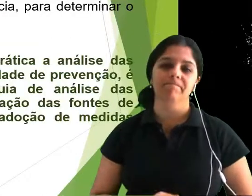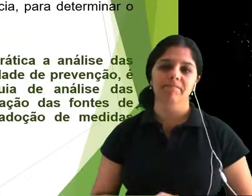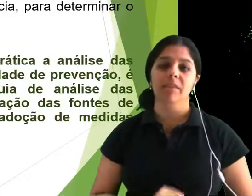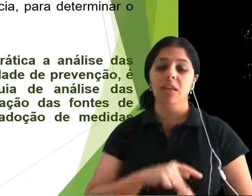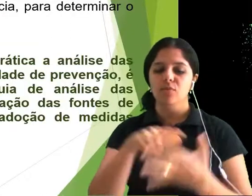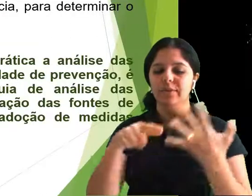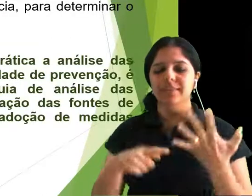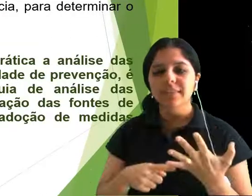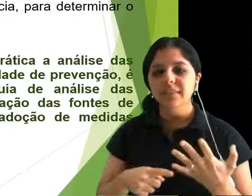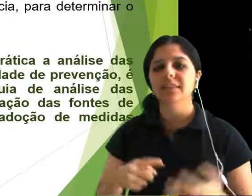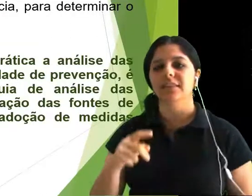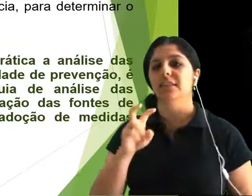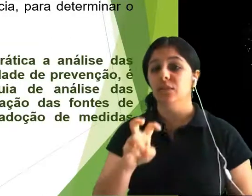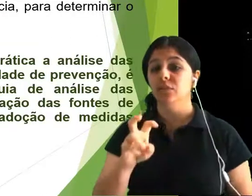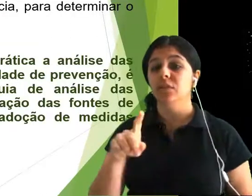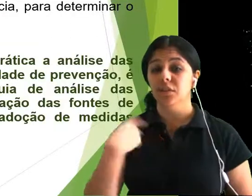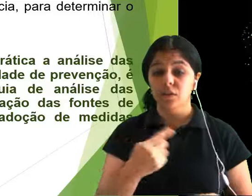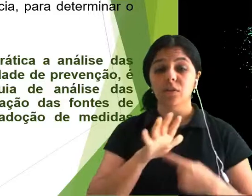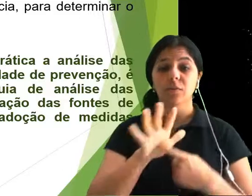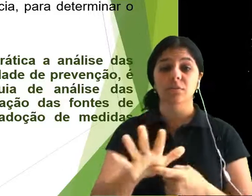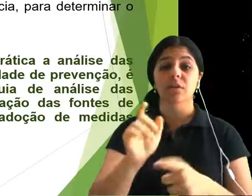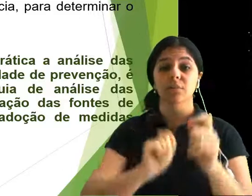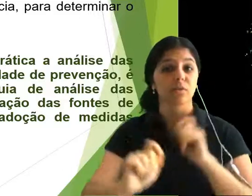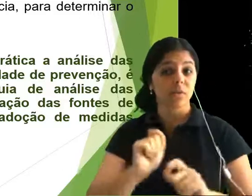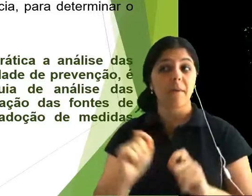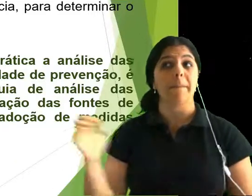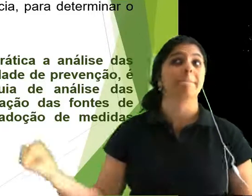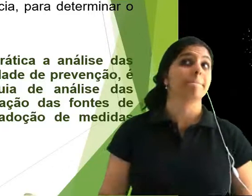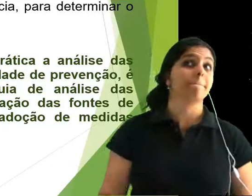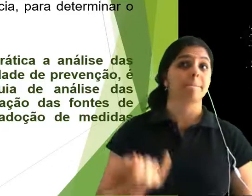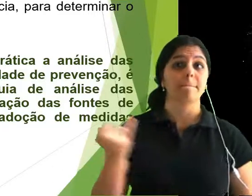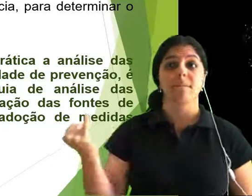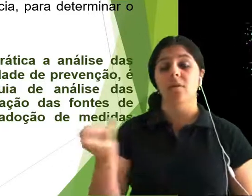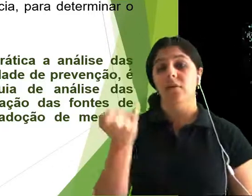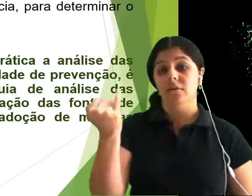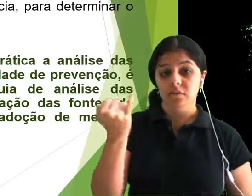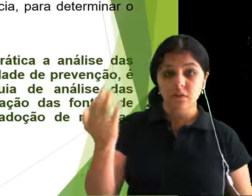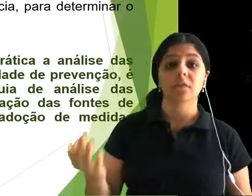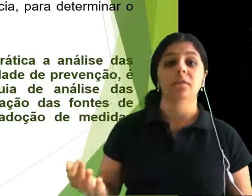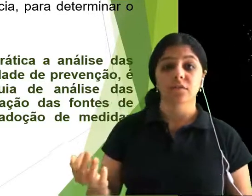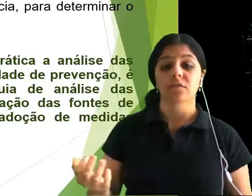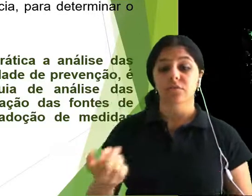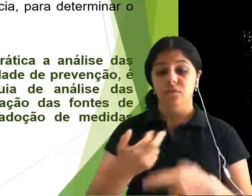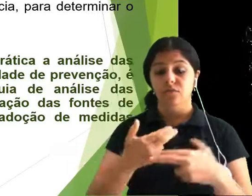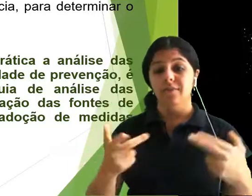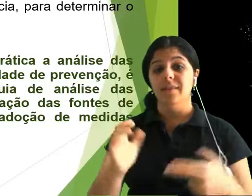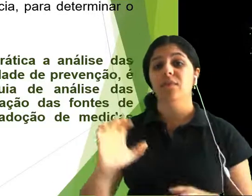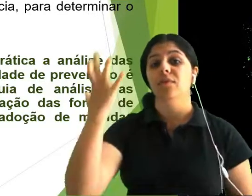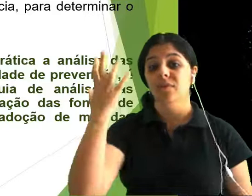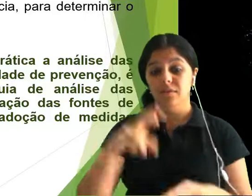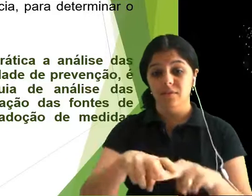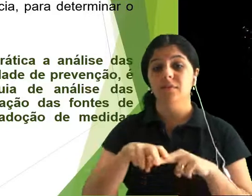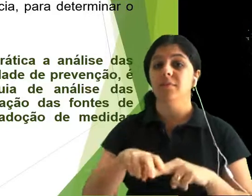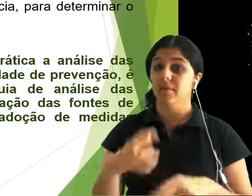Os 5 fatores que a gente relatou, então, são de suma importância na determinação das causas do